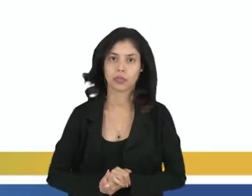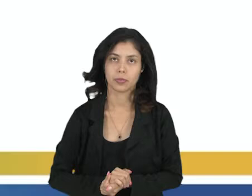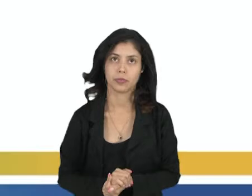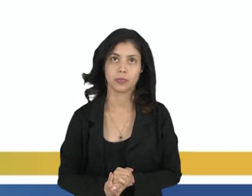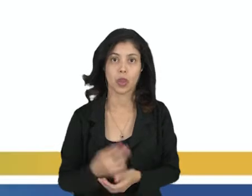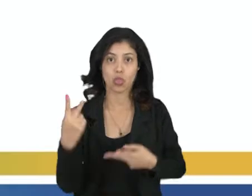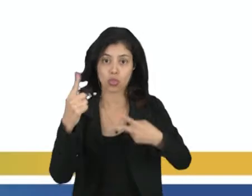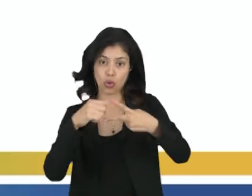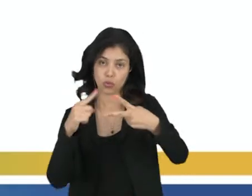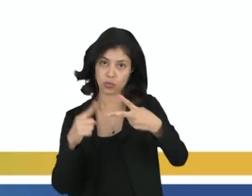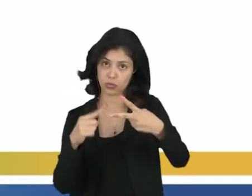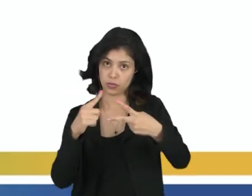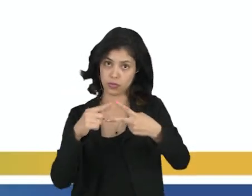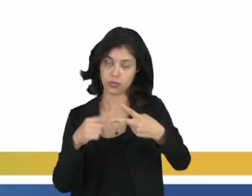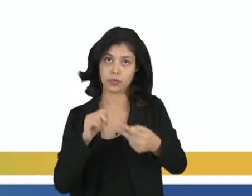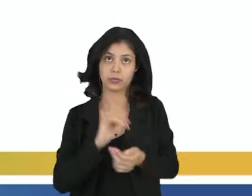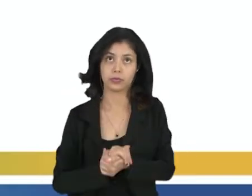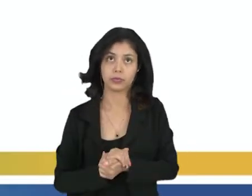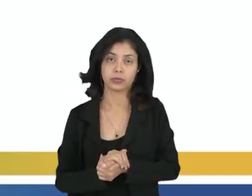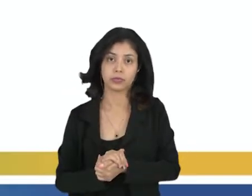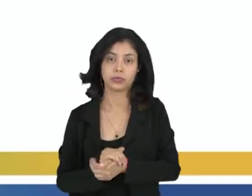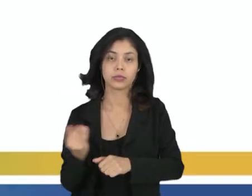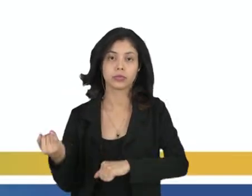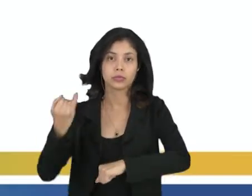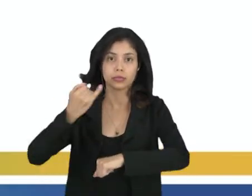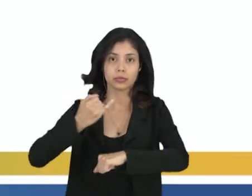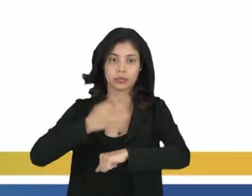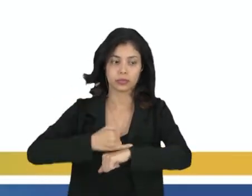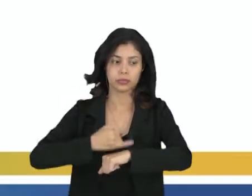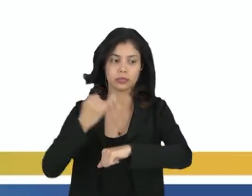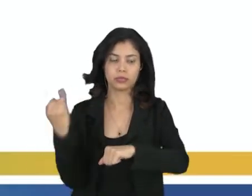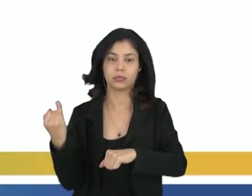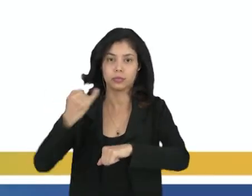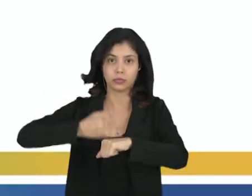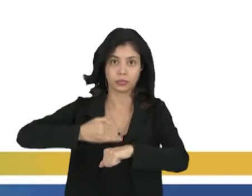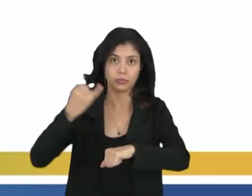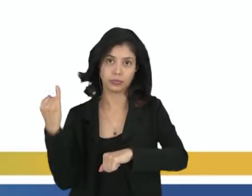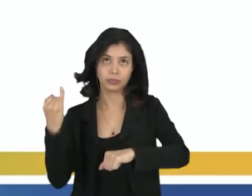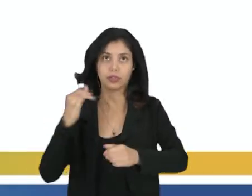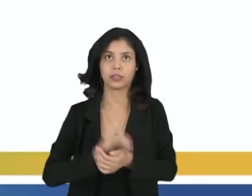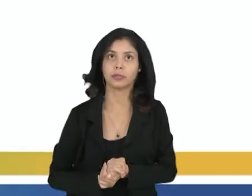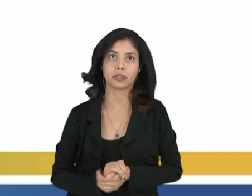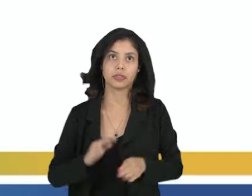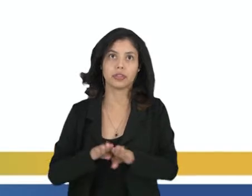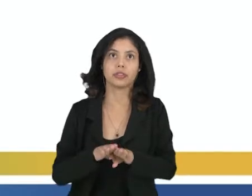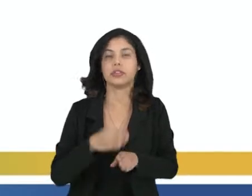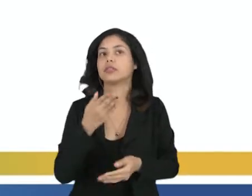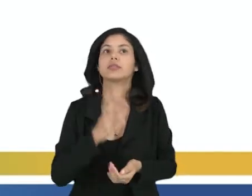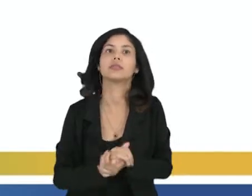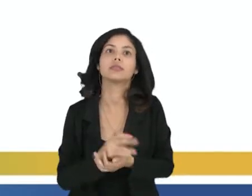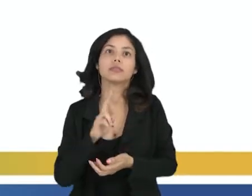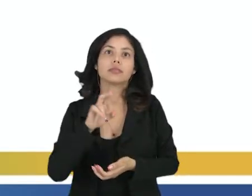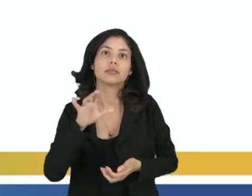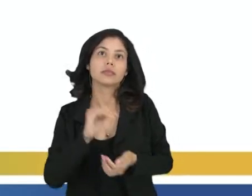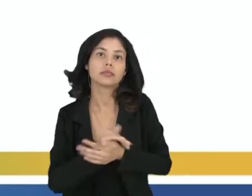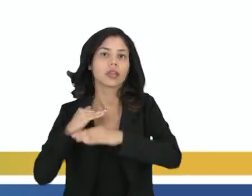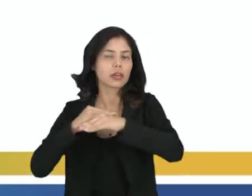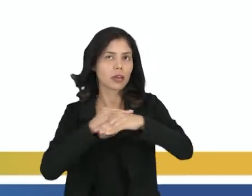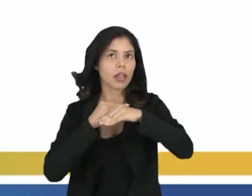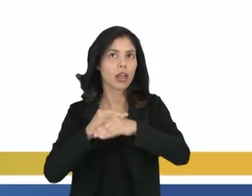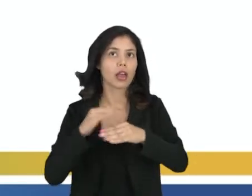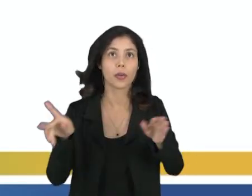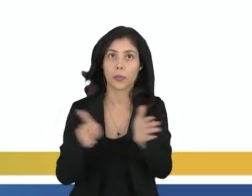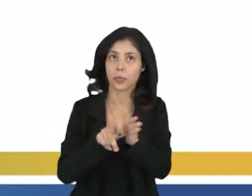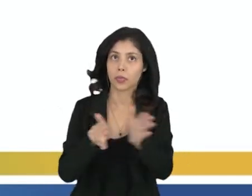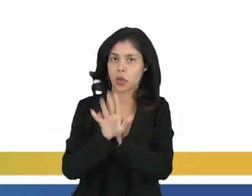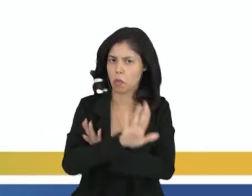Existem dois tipos de íons, os cátions e os ânions, ok? Então, o equilíbrio iônico nada